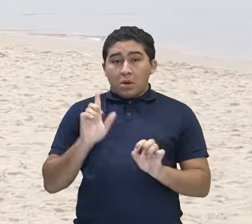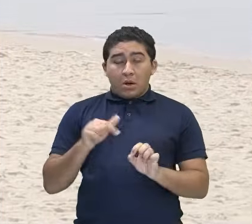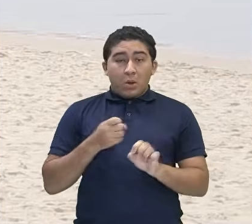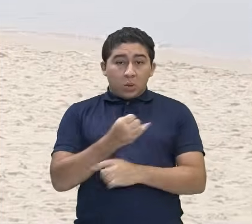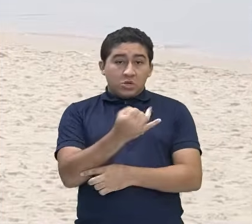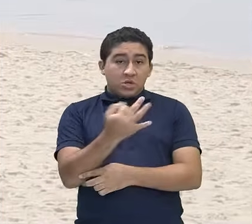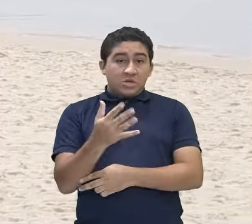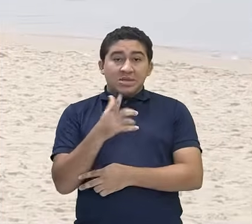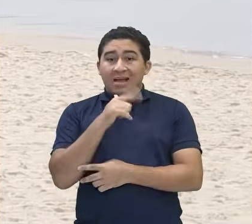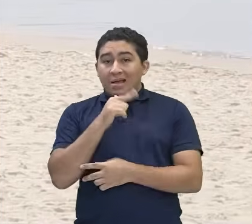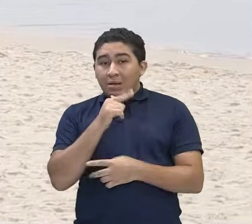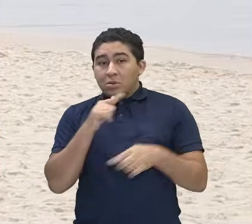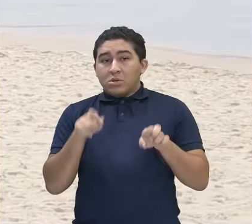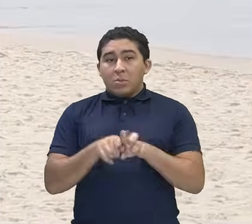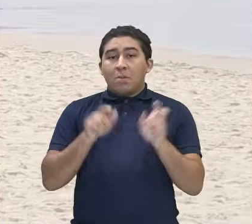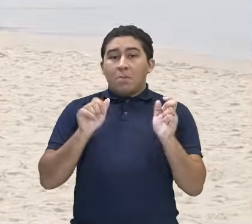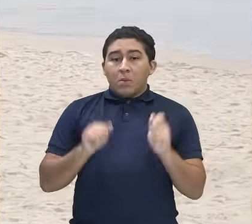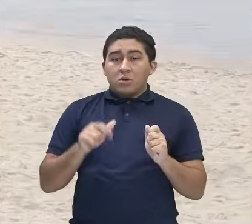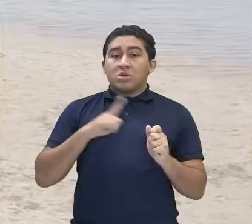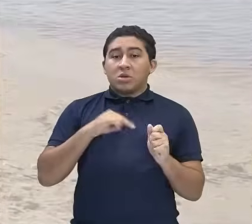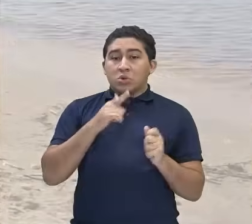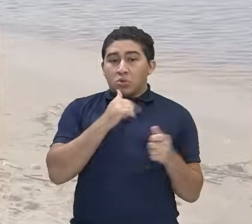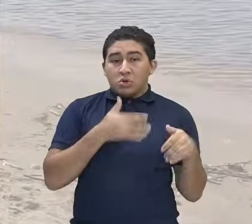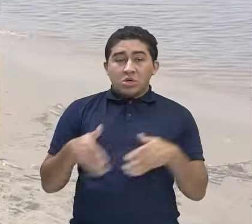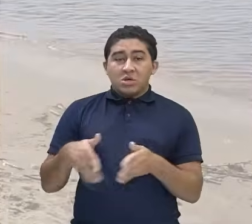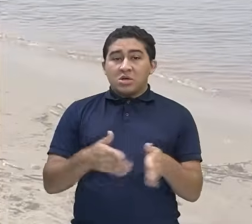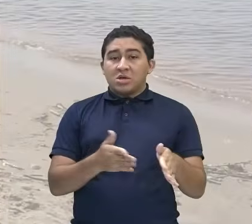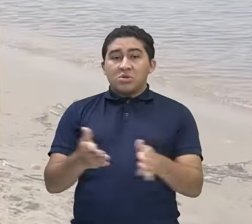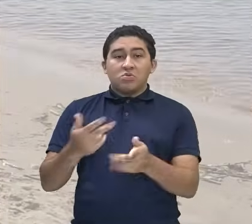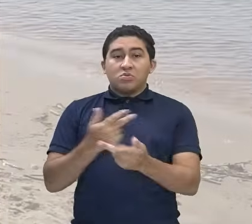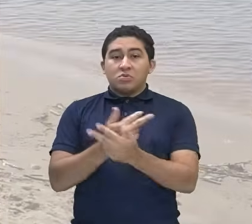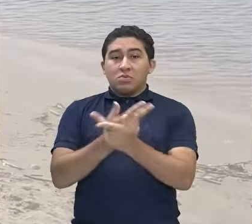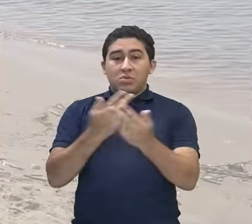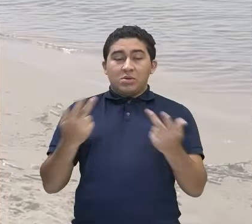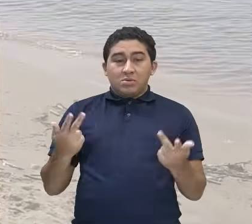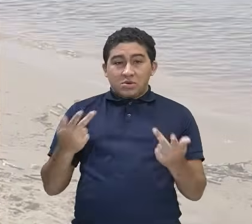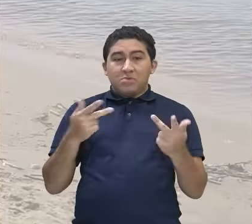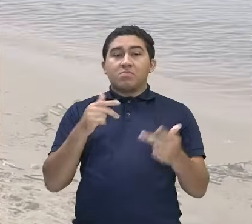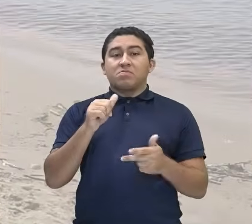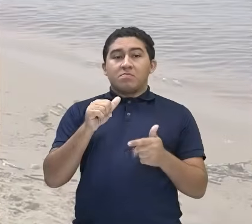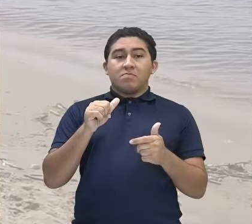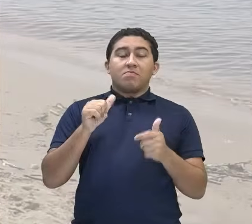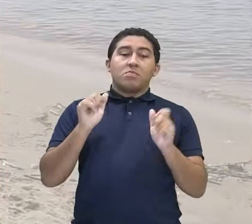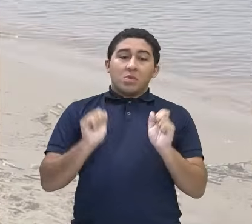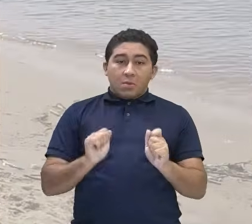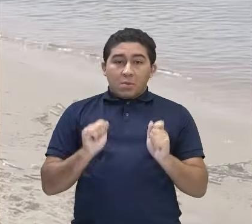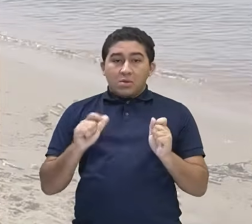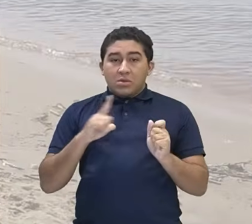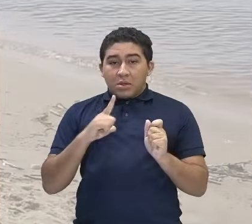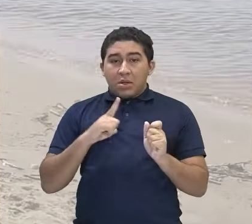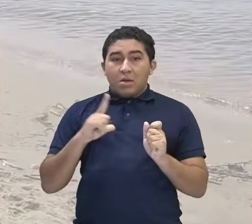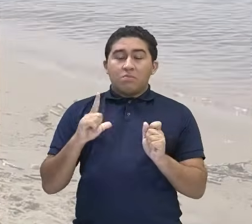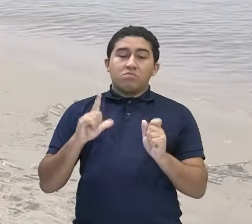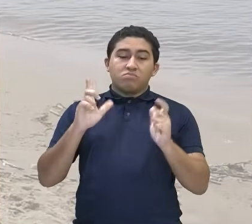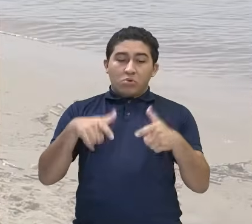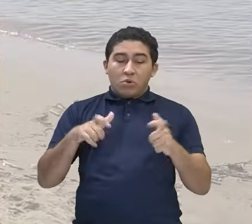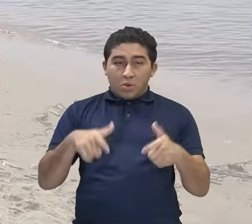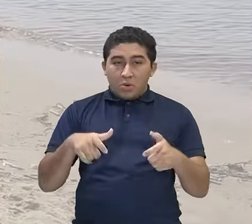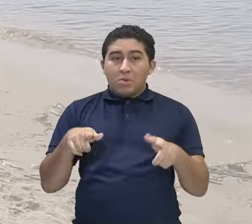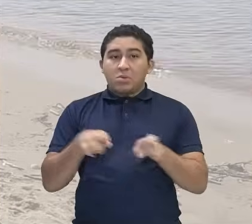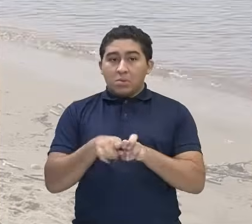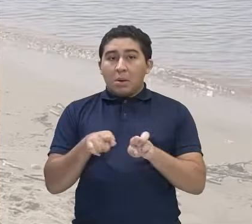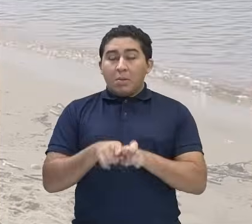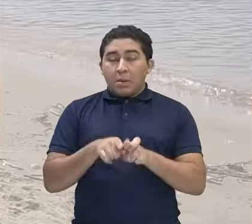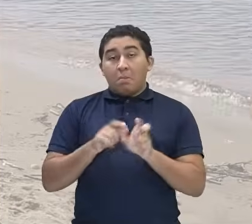quantidade de água que pode ser dos rios, pode ser dos mares, dos oceanos, que possam estar naquele local. Então, tudo